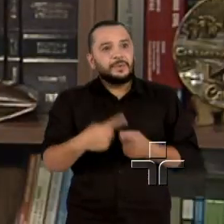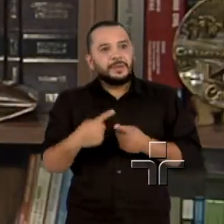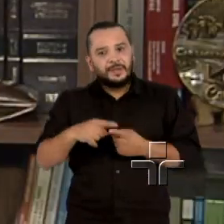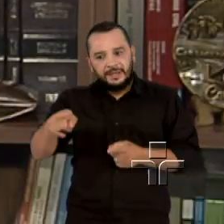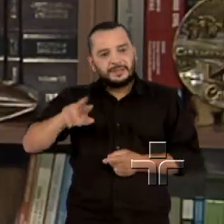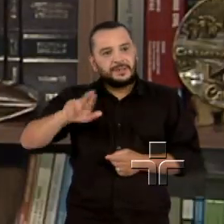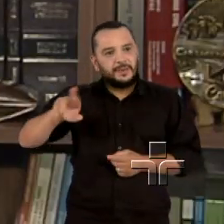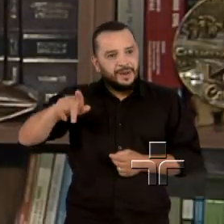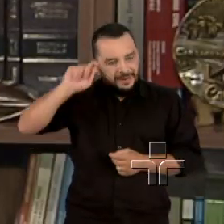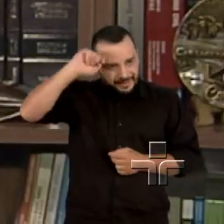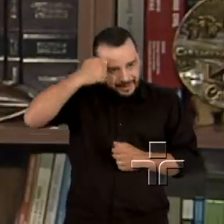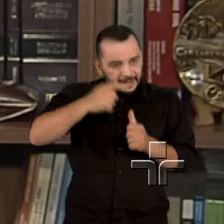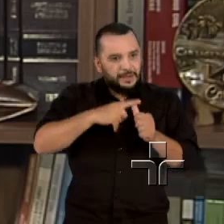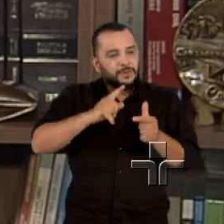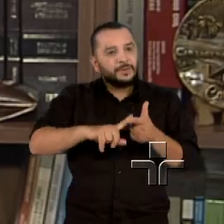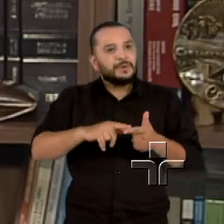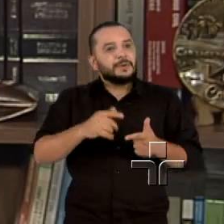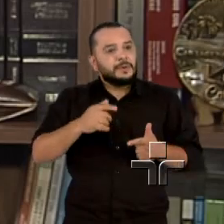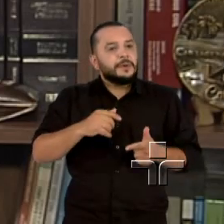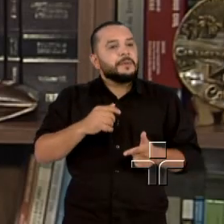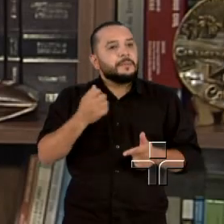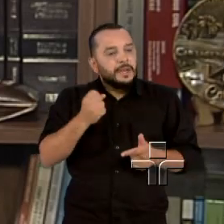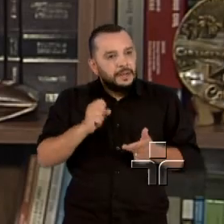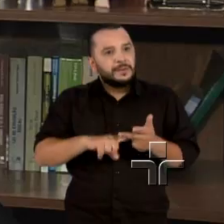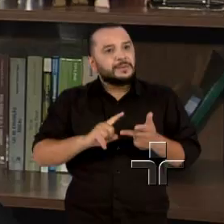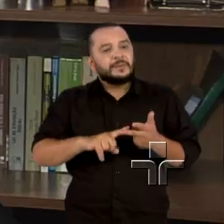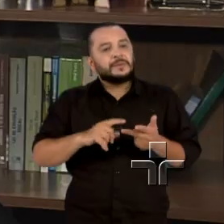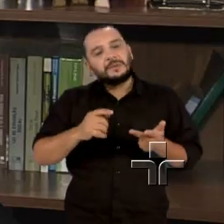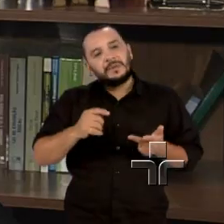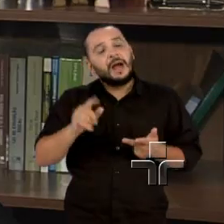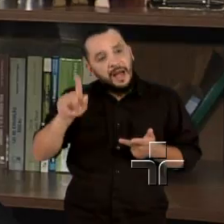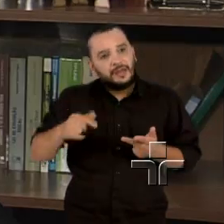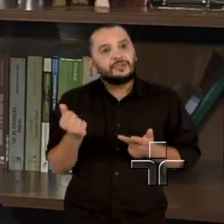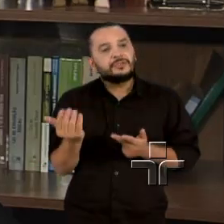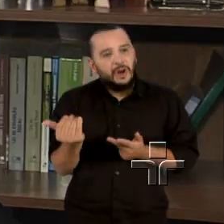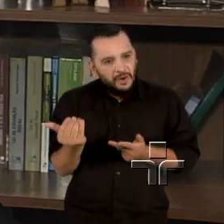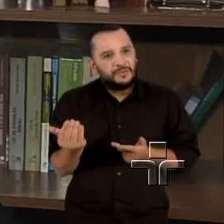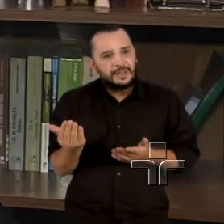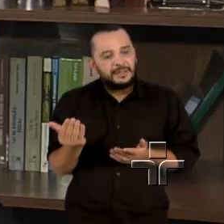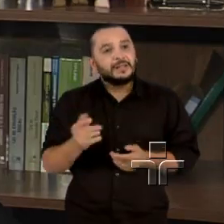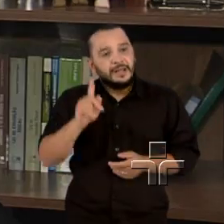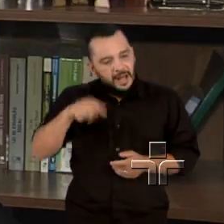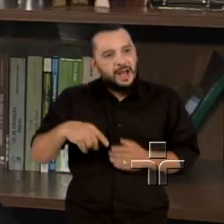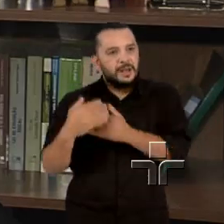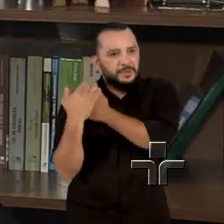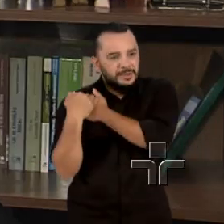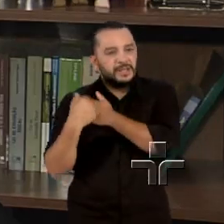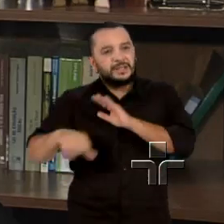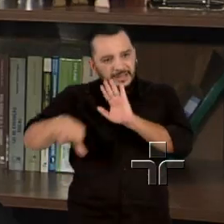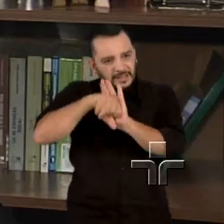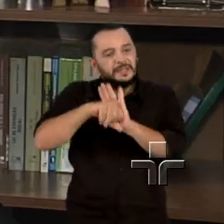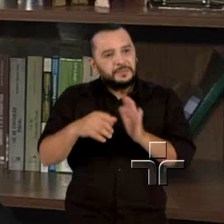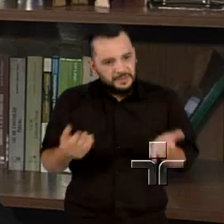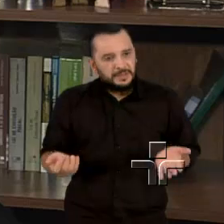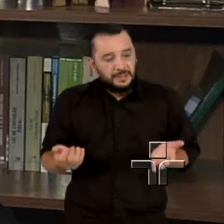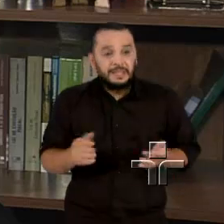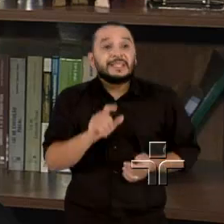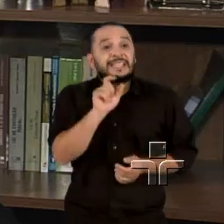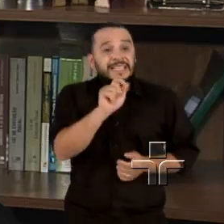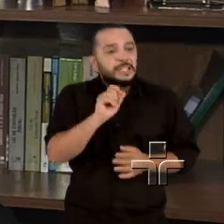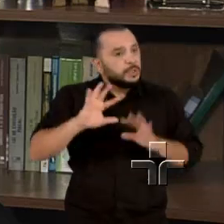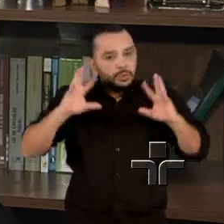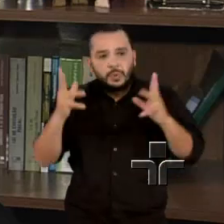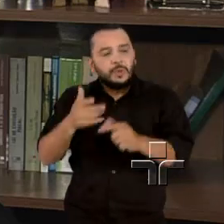negros, nem pardos e não eram velhos, eram jovens, que foram realmente os autores do crime. Se constatou que eram